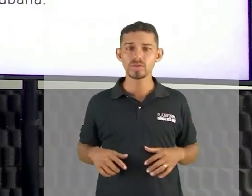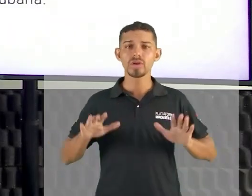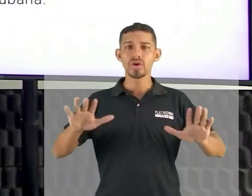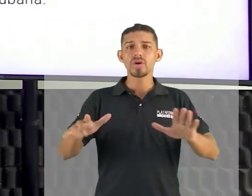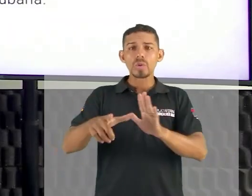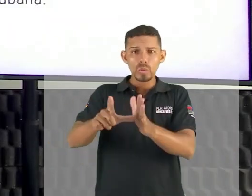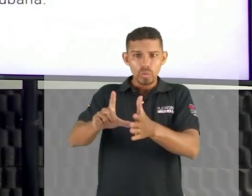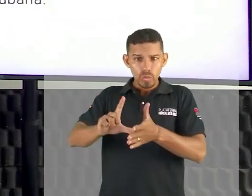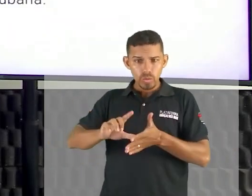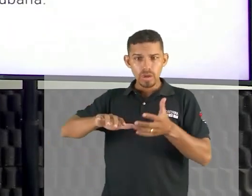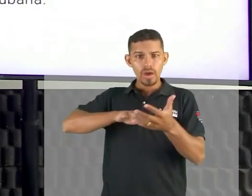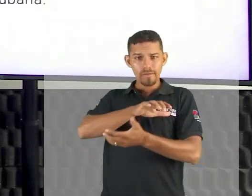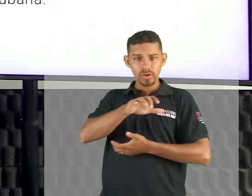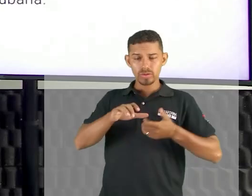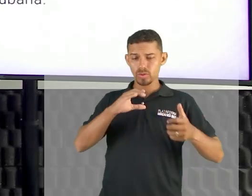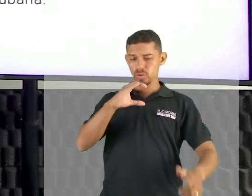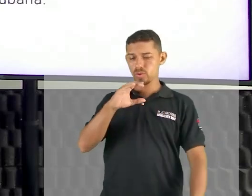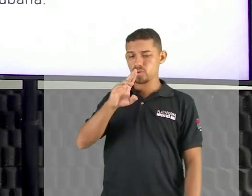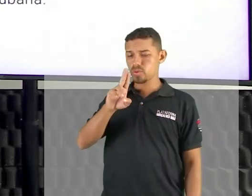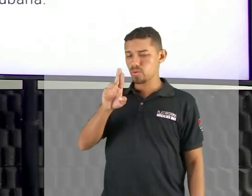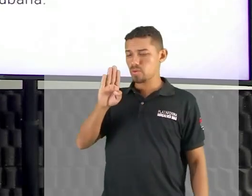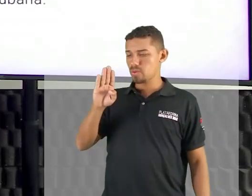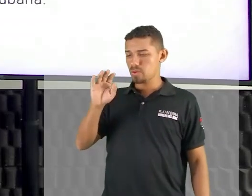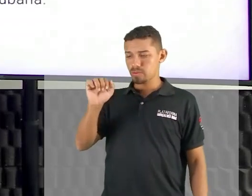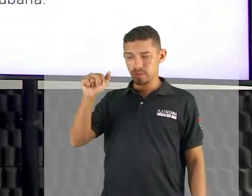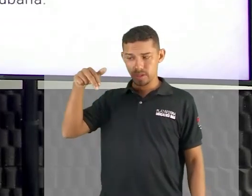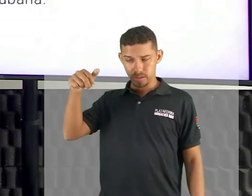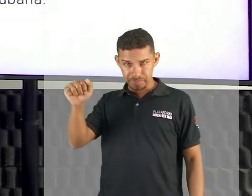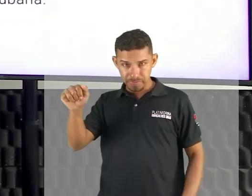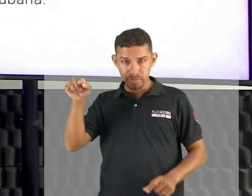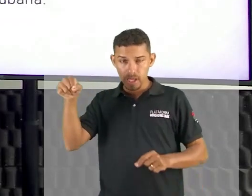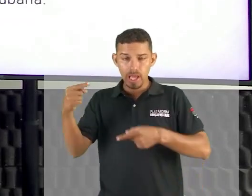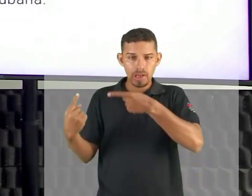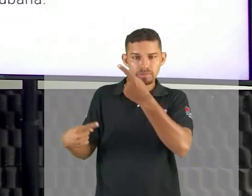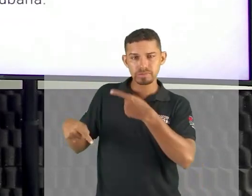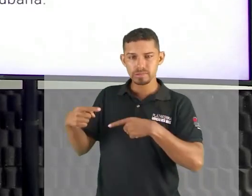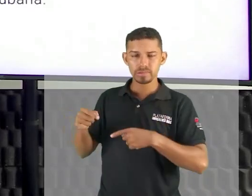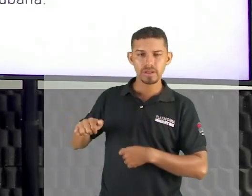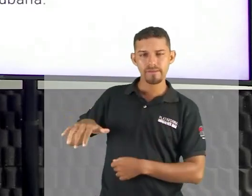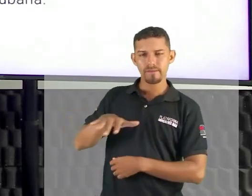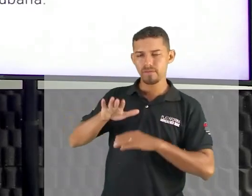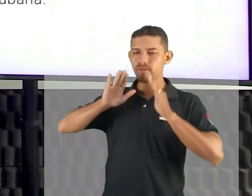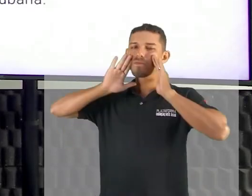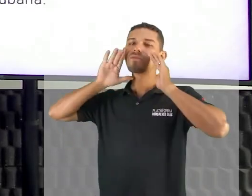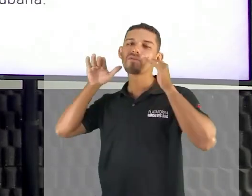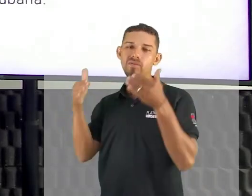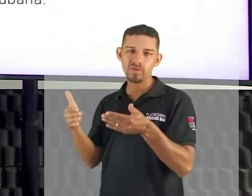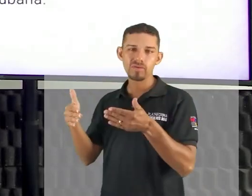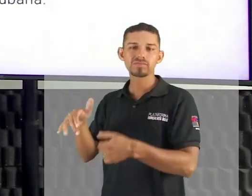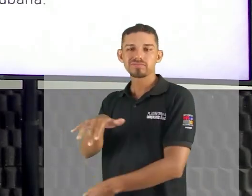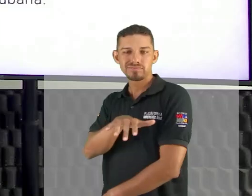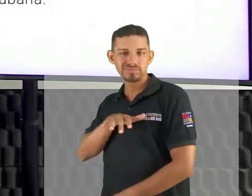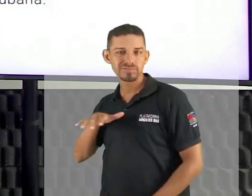Revolução Cubana é exatamente uma política muito voltada para